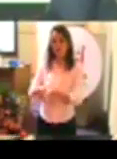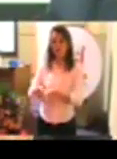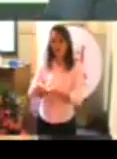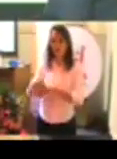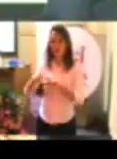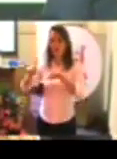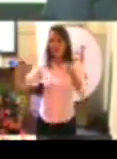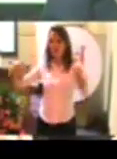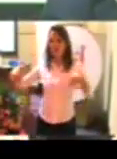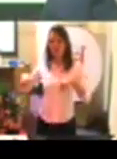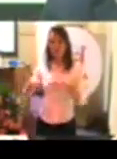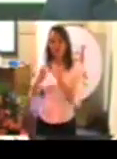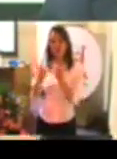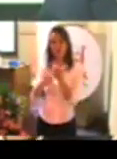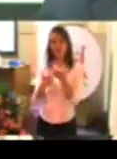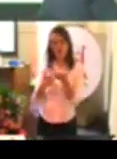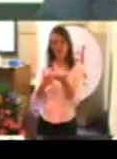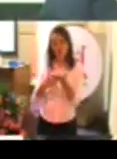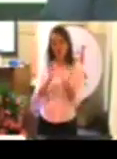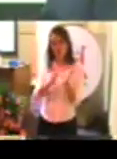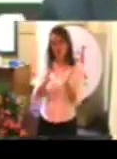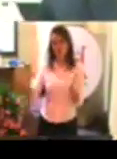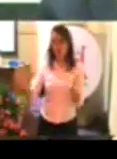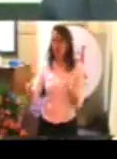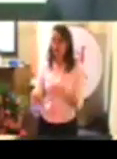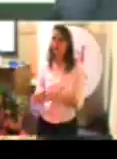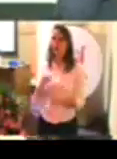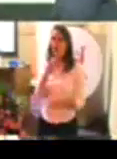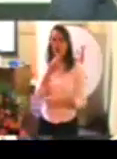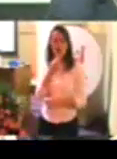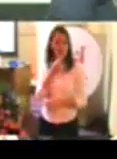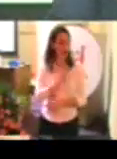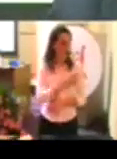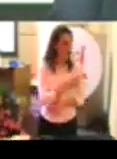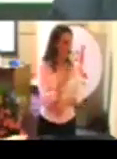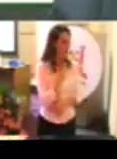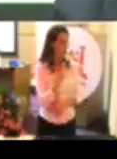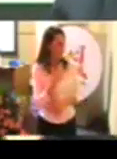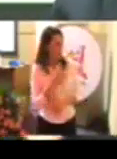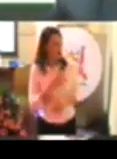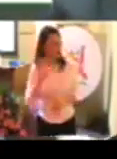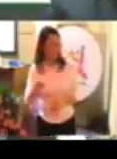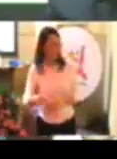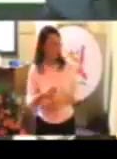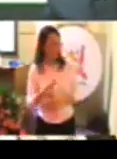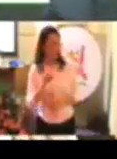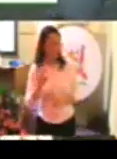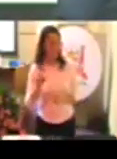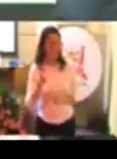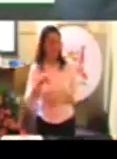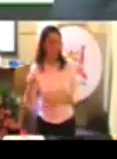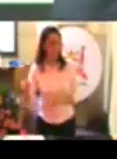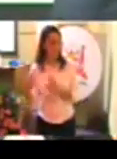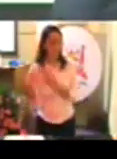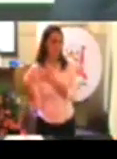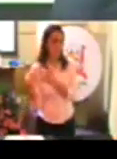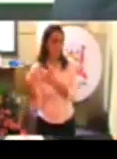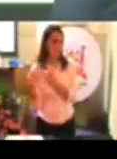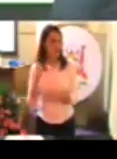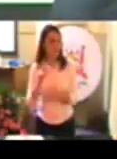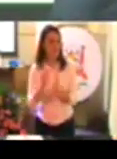sala onde estavam guardados os livros e o funcionário disse: não mexa nesses livros, porque eles são somente para os